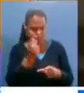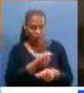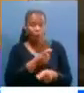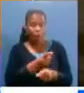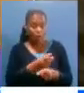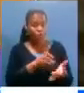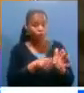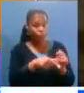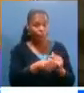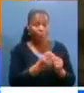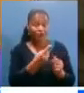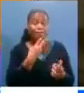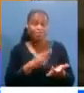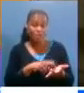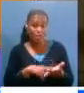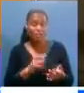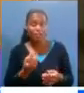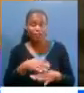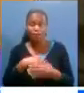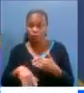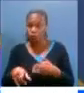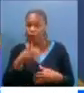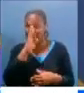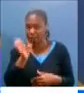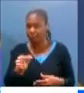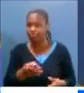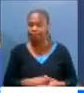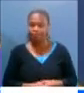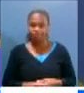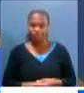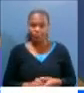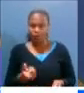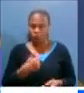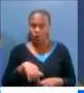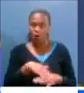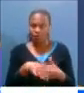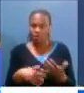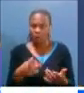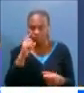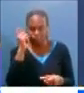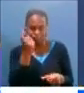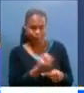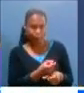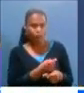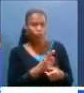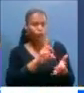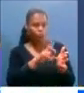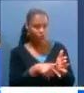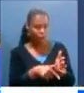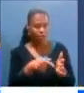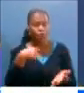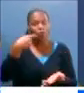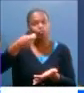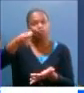dos mesmos para que sejam efetivamente executados. Fazemos, obviamente, o monitoramento dos projetos que